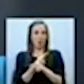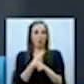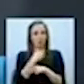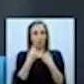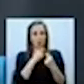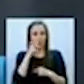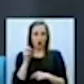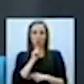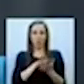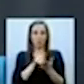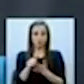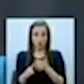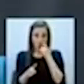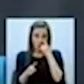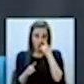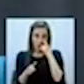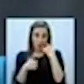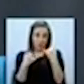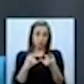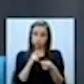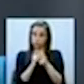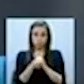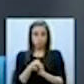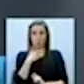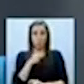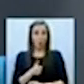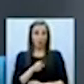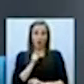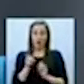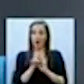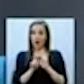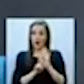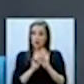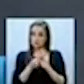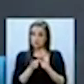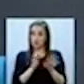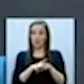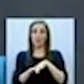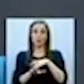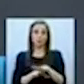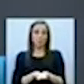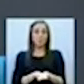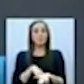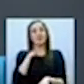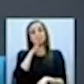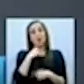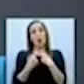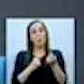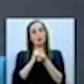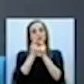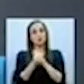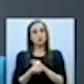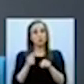é que nós podemos corrigir. Do resto, não podemos fazer qualquer alteração. Está assim instituído e é assim que é feito. Quando há alterações dentro desse